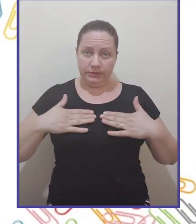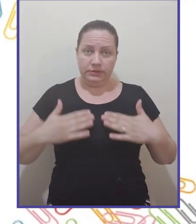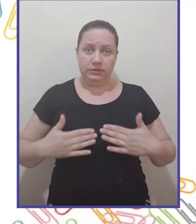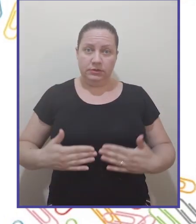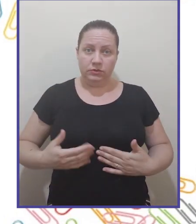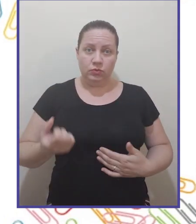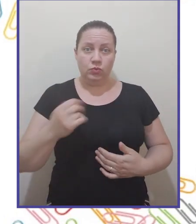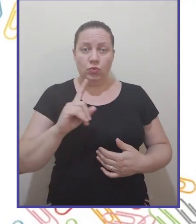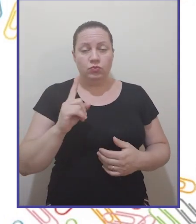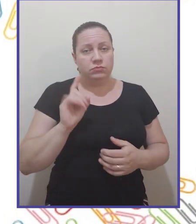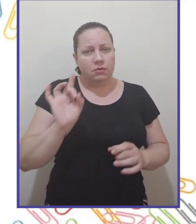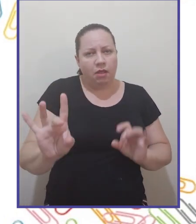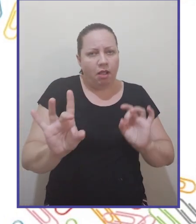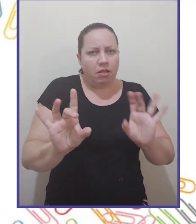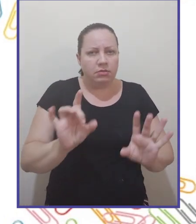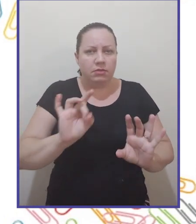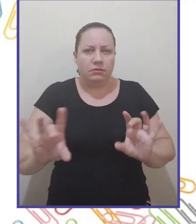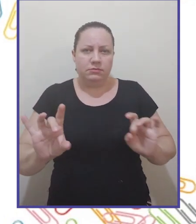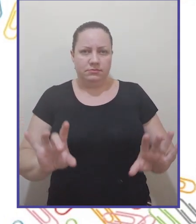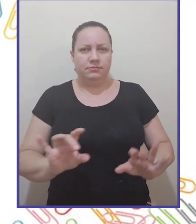ou isoladamente.